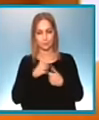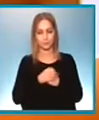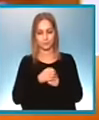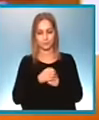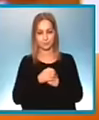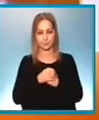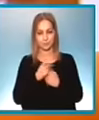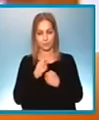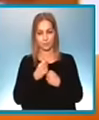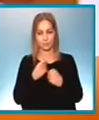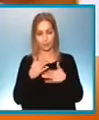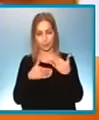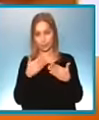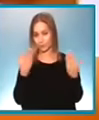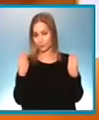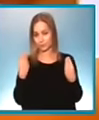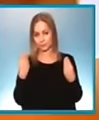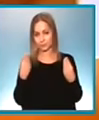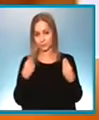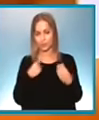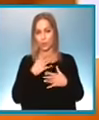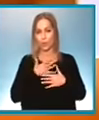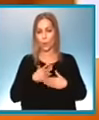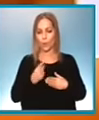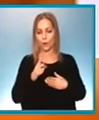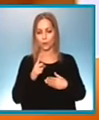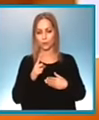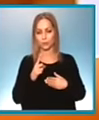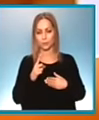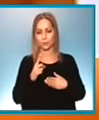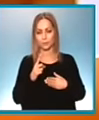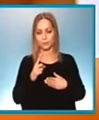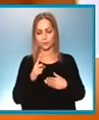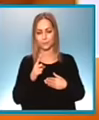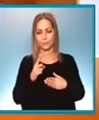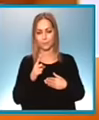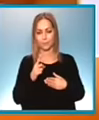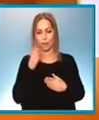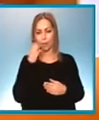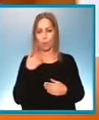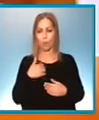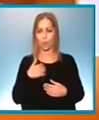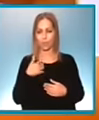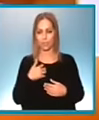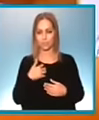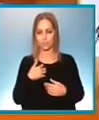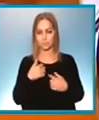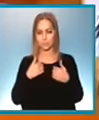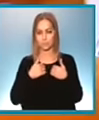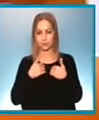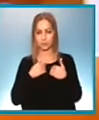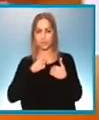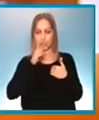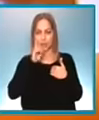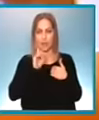foi mesmo um grande, não é prazer, como é que diz, grande honra ela